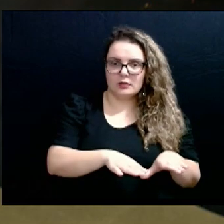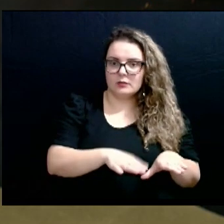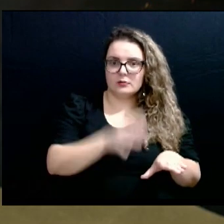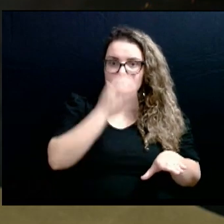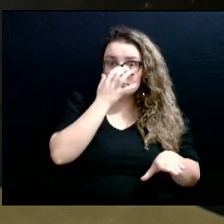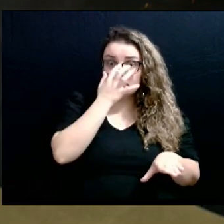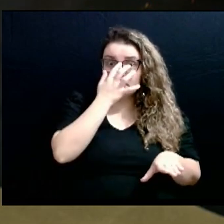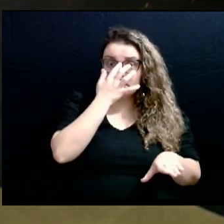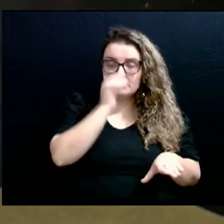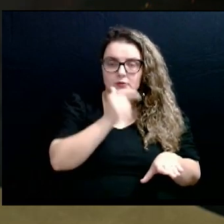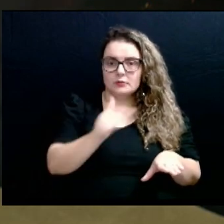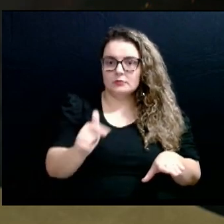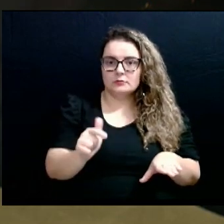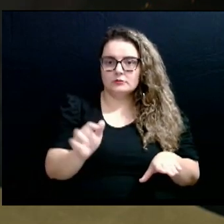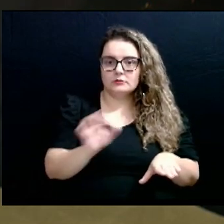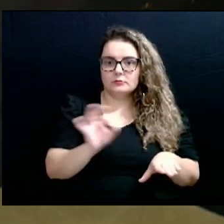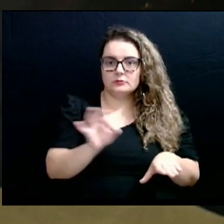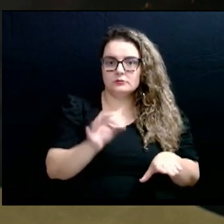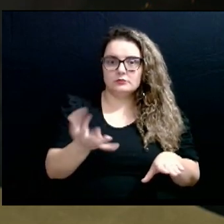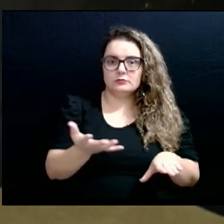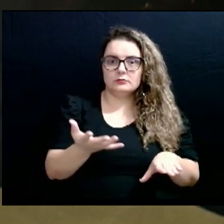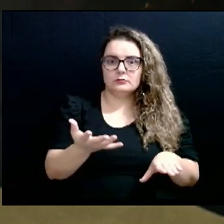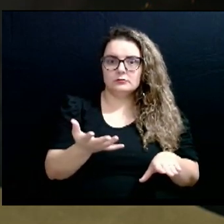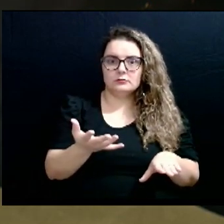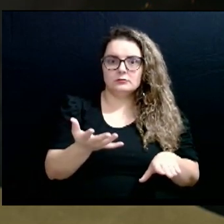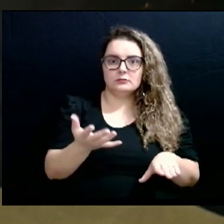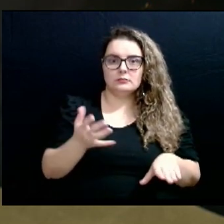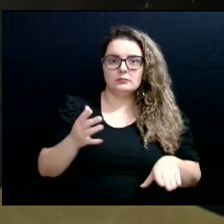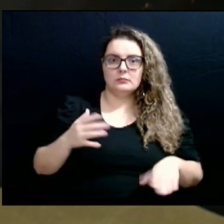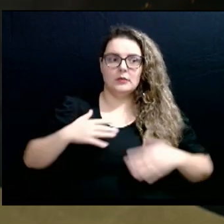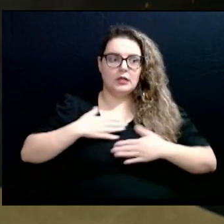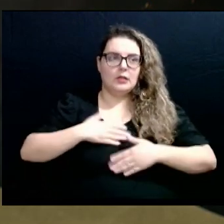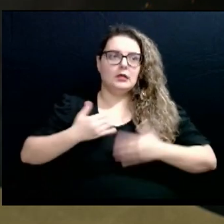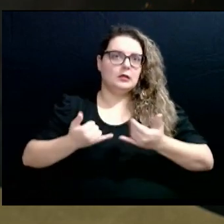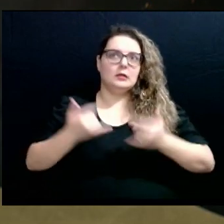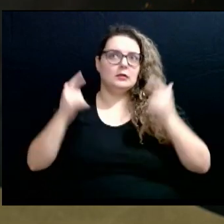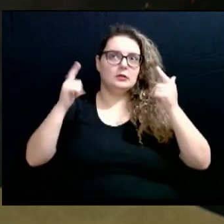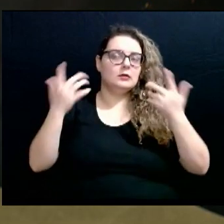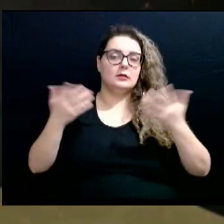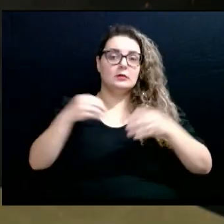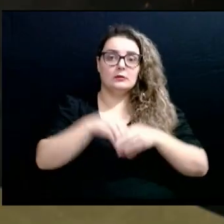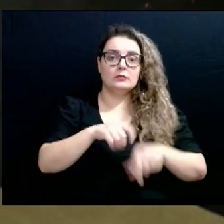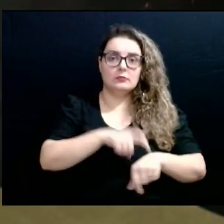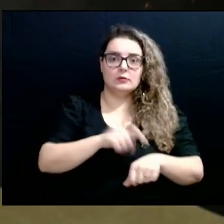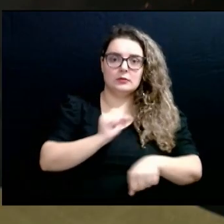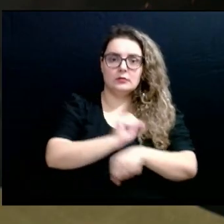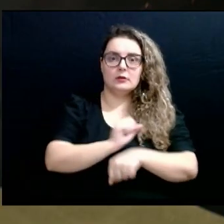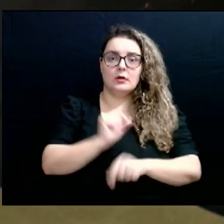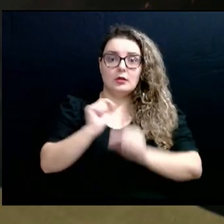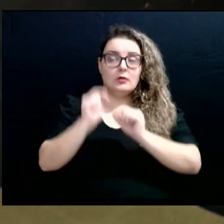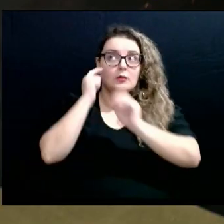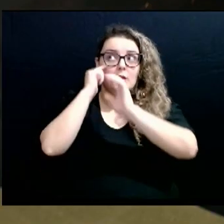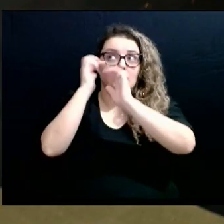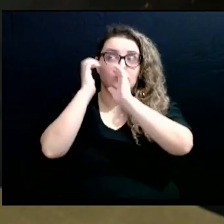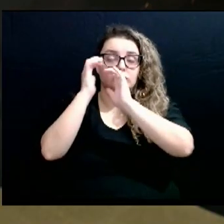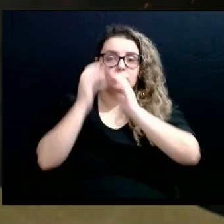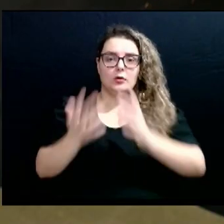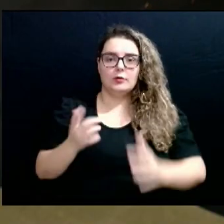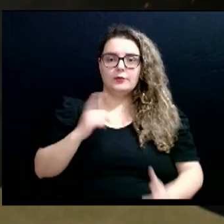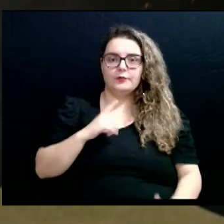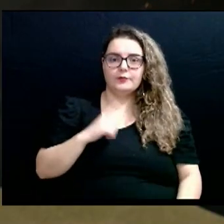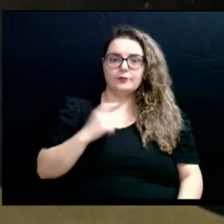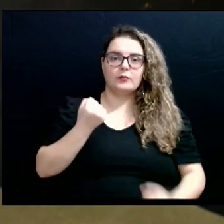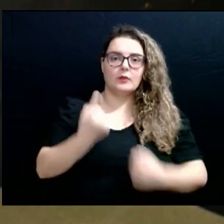para ela se interter, né? Vamos dizer assim, o que causa na cabecinha? Tem